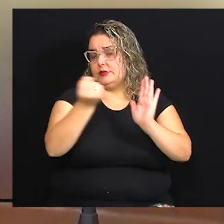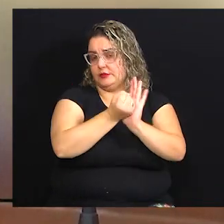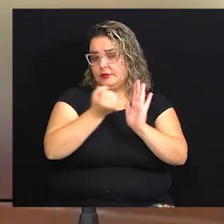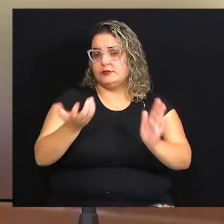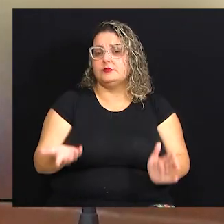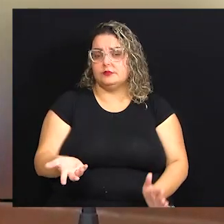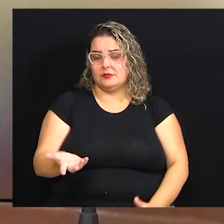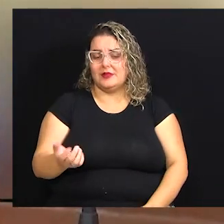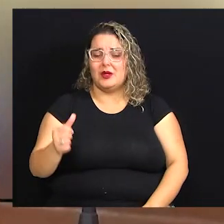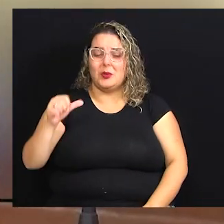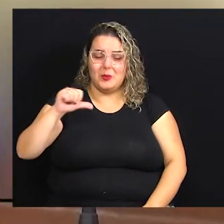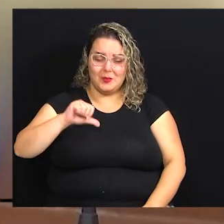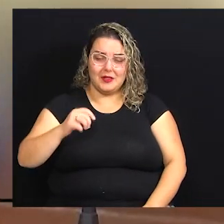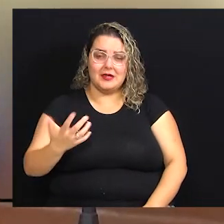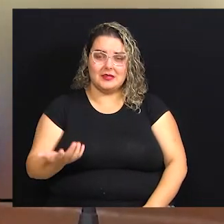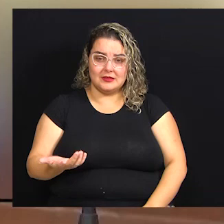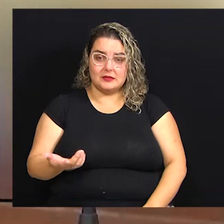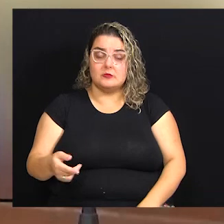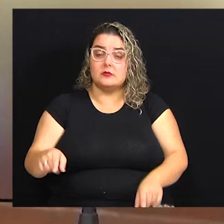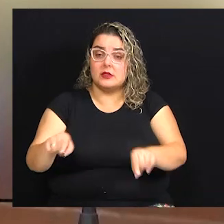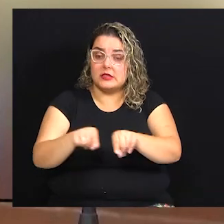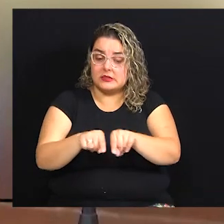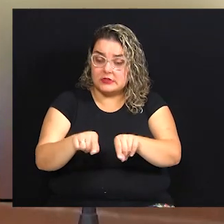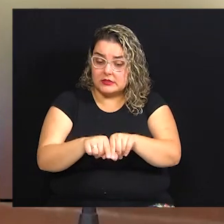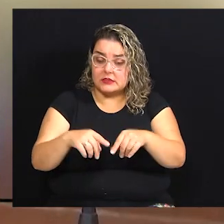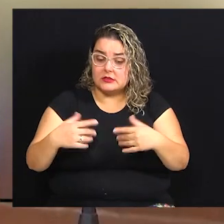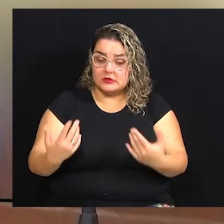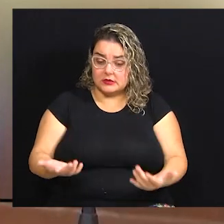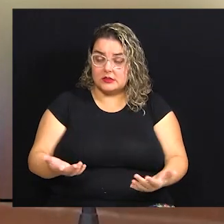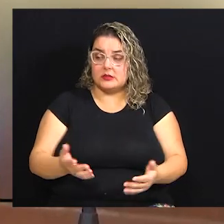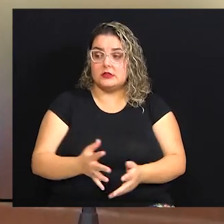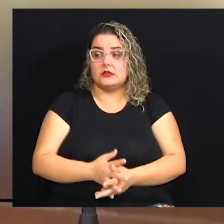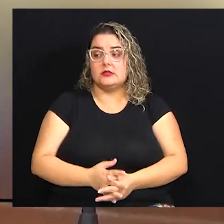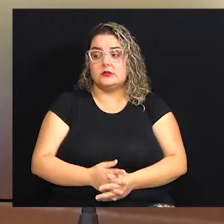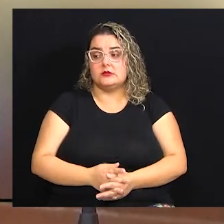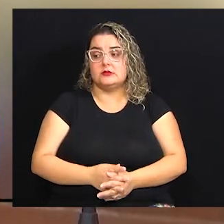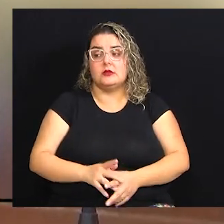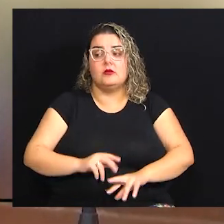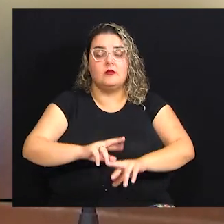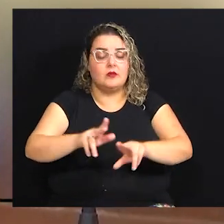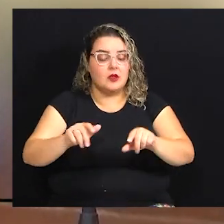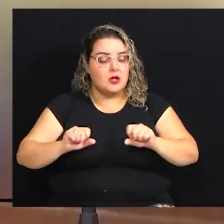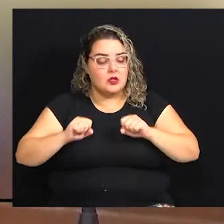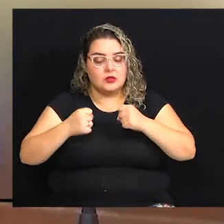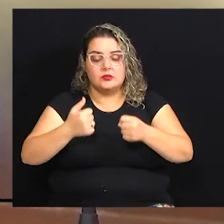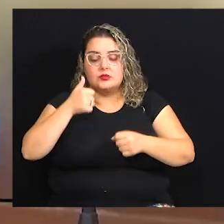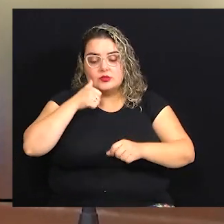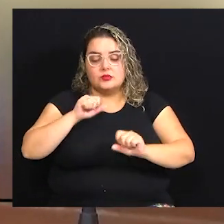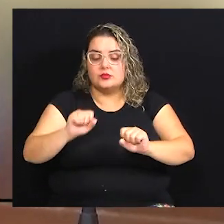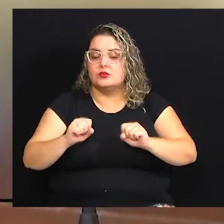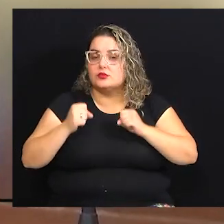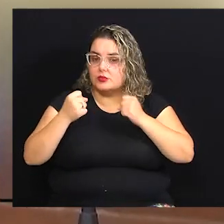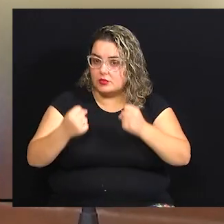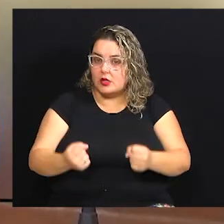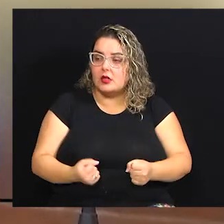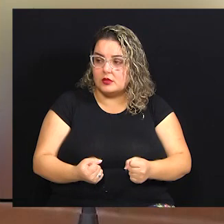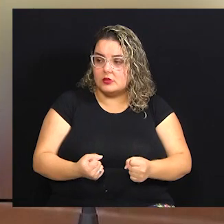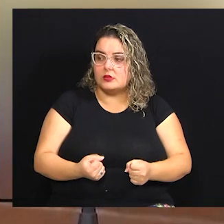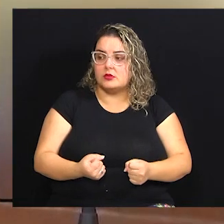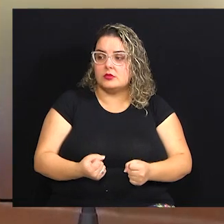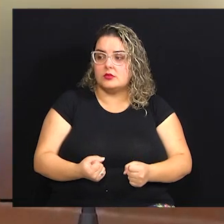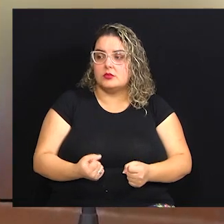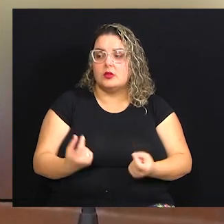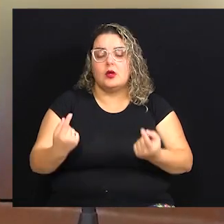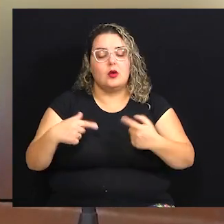marcada, que muito ruim, mas ela também, aqui, muitos lutadores, lutadoras,